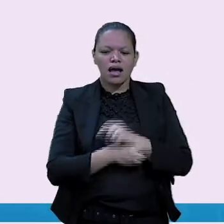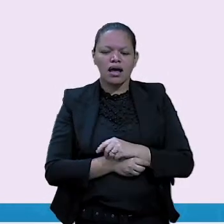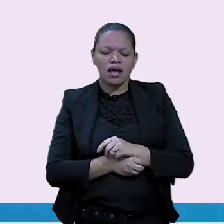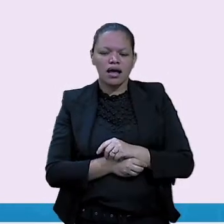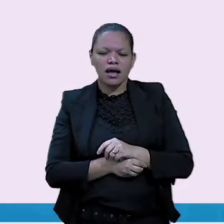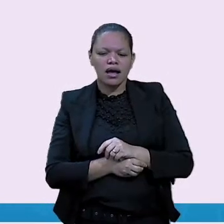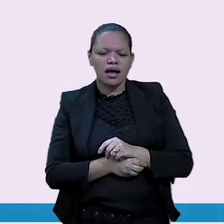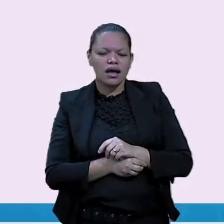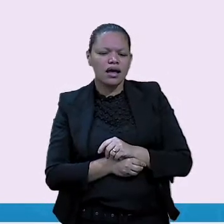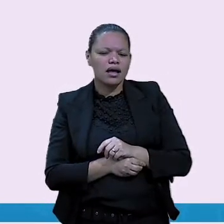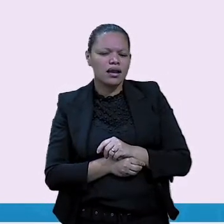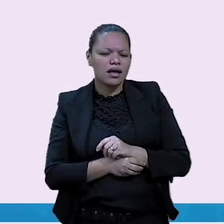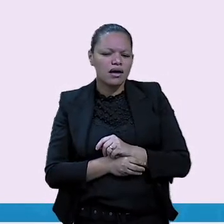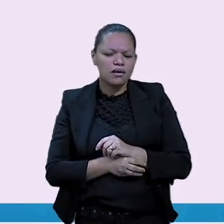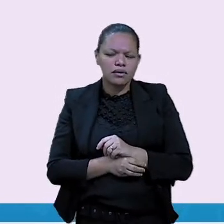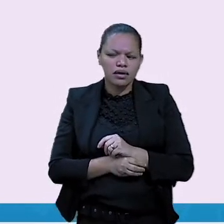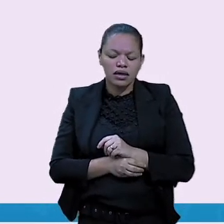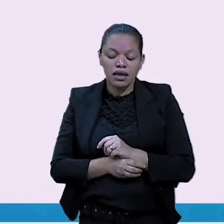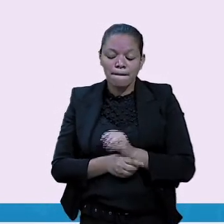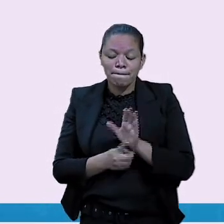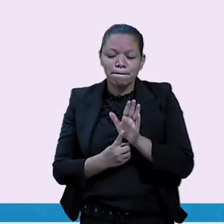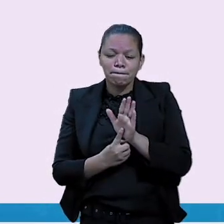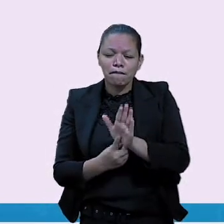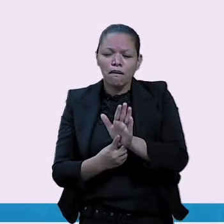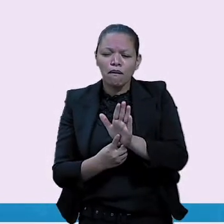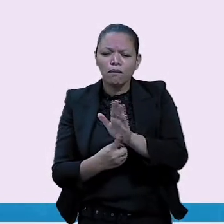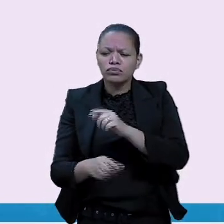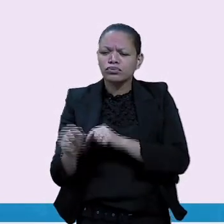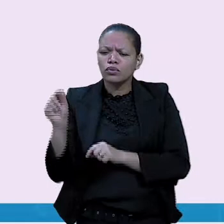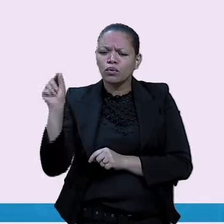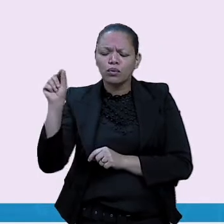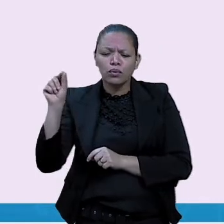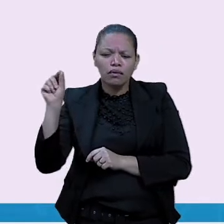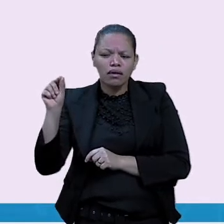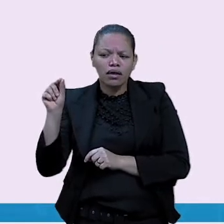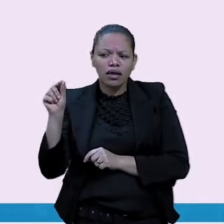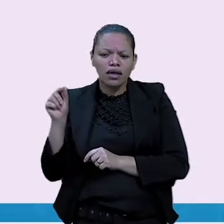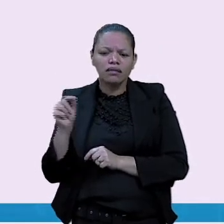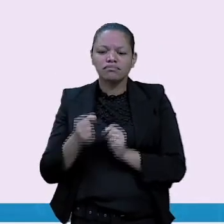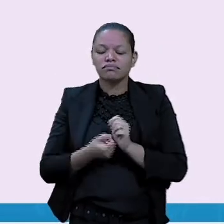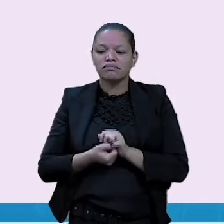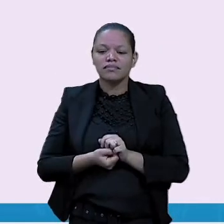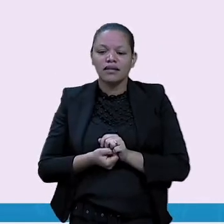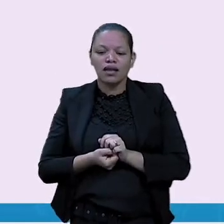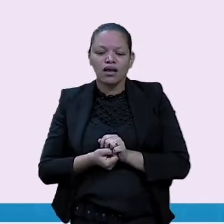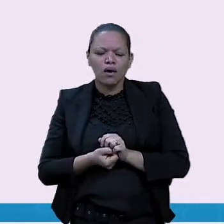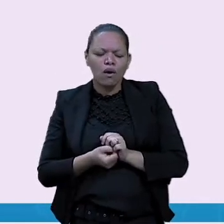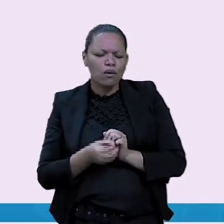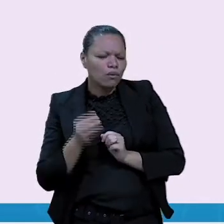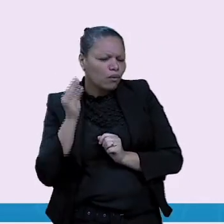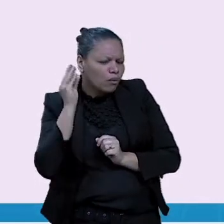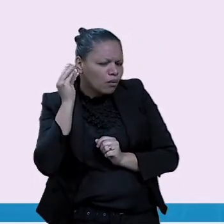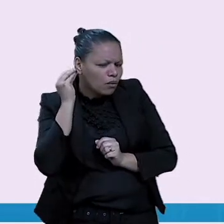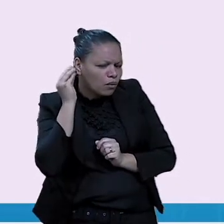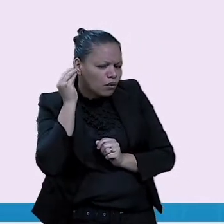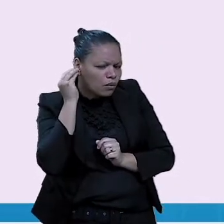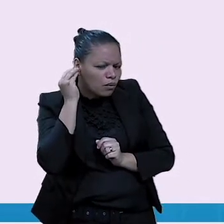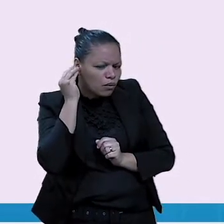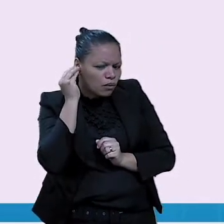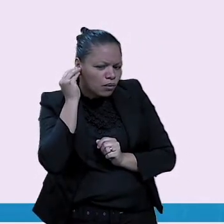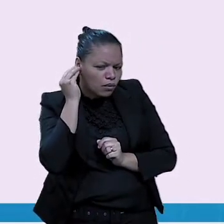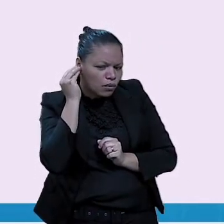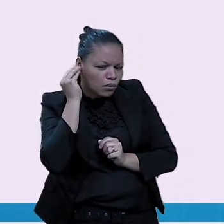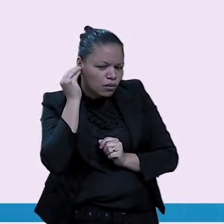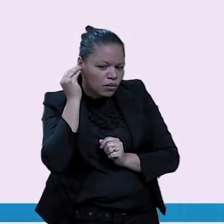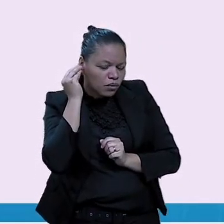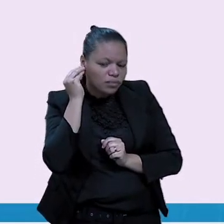pontilhado e também vai indicar com a pontinha aqui, ó, né, ó, para o